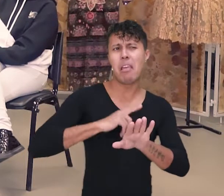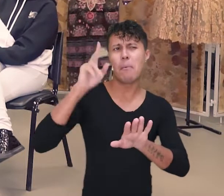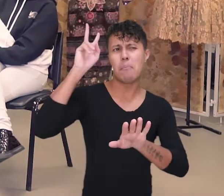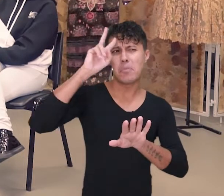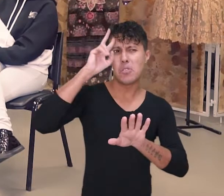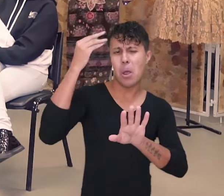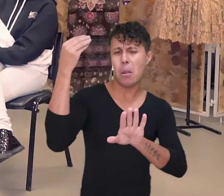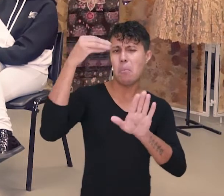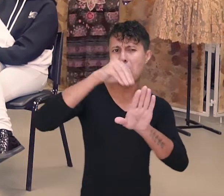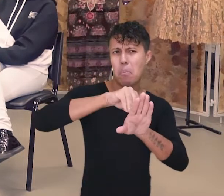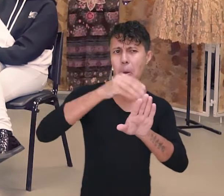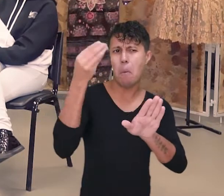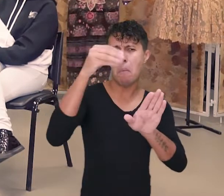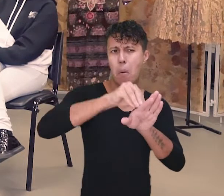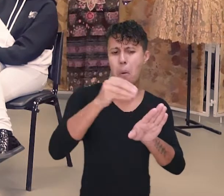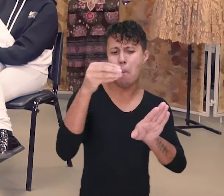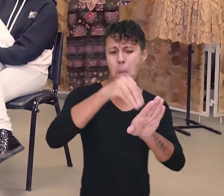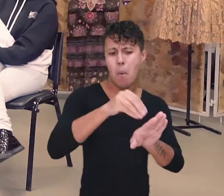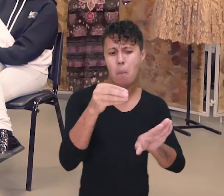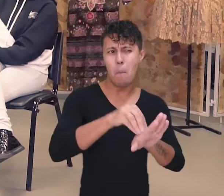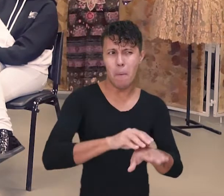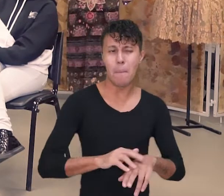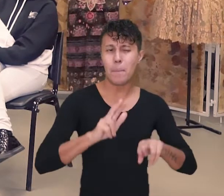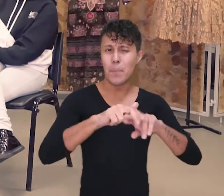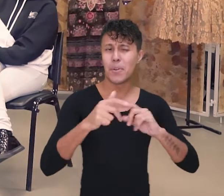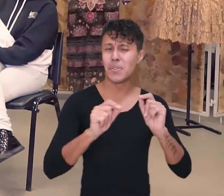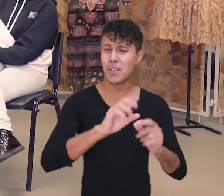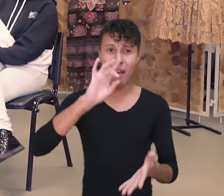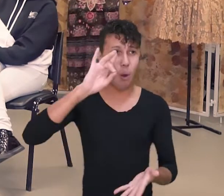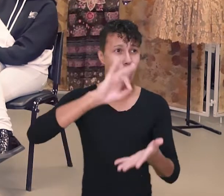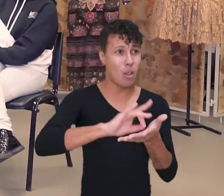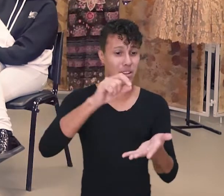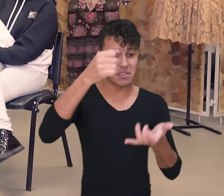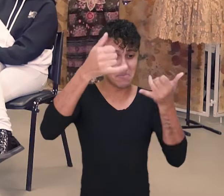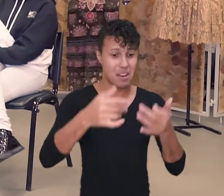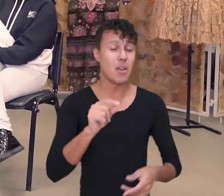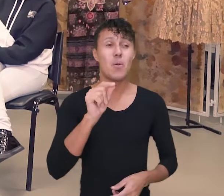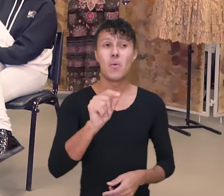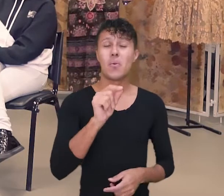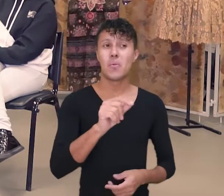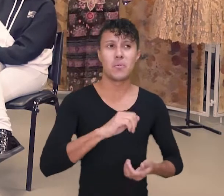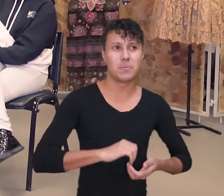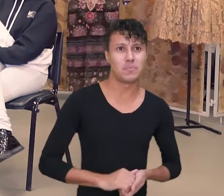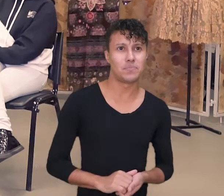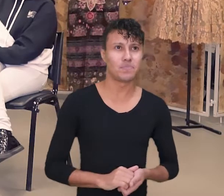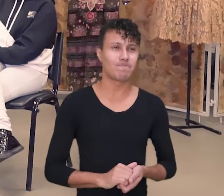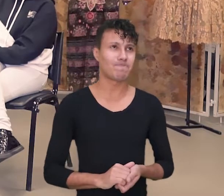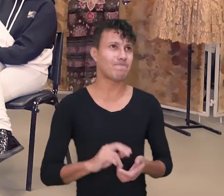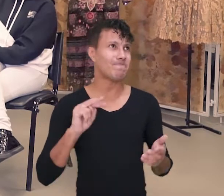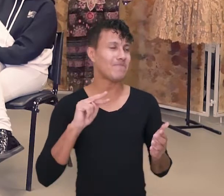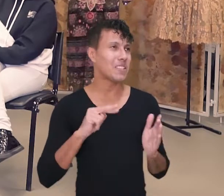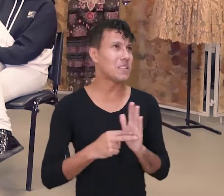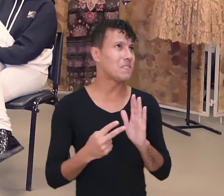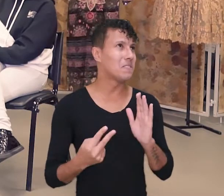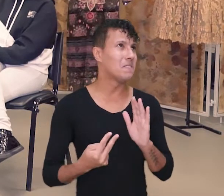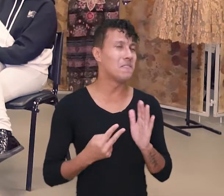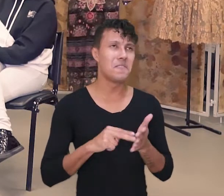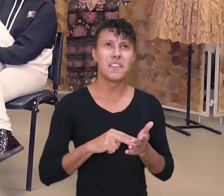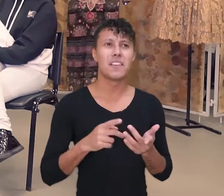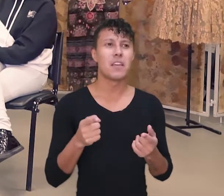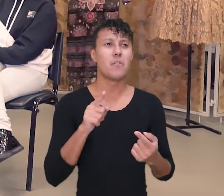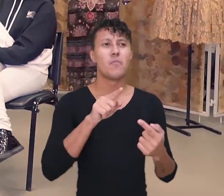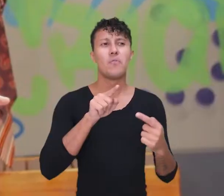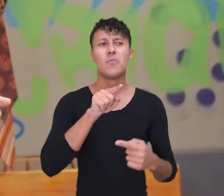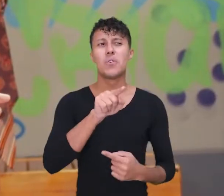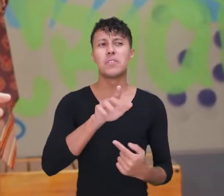né? Então, tipo, eu acho que o lance da originalidade, ele tem muito mais a ver com você se